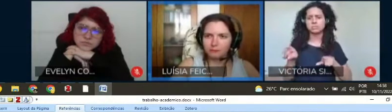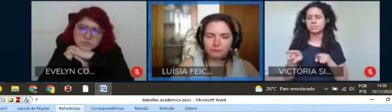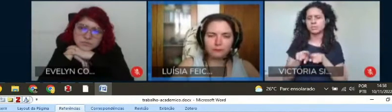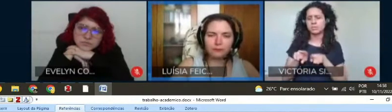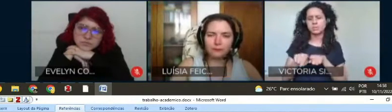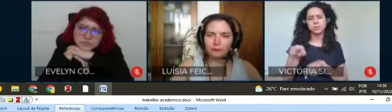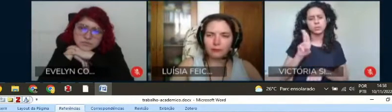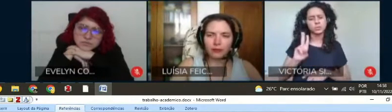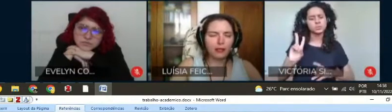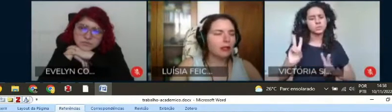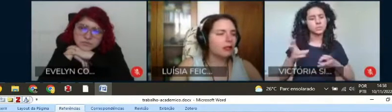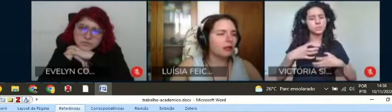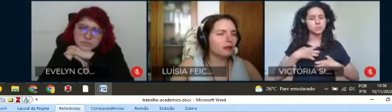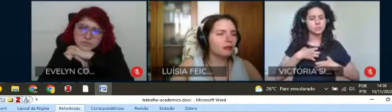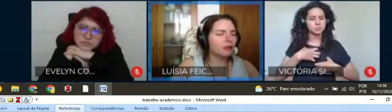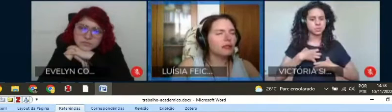apresentando.